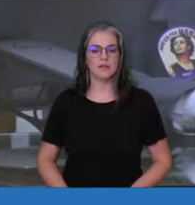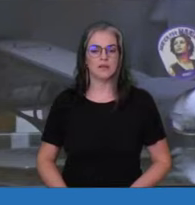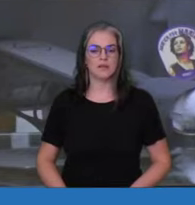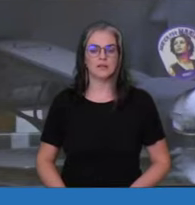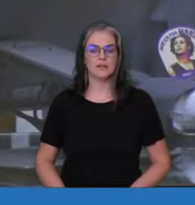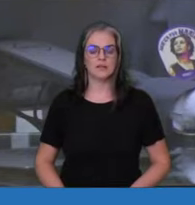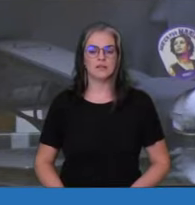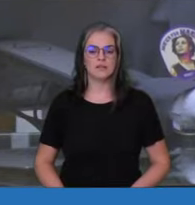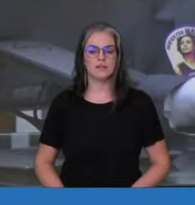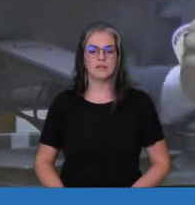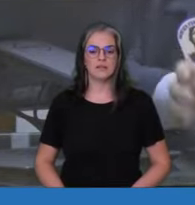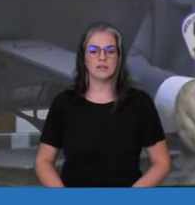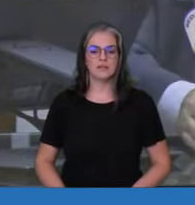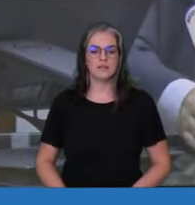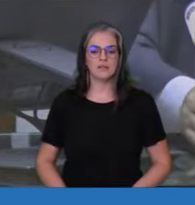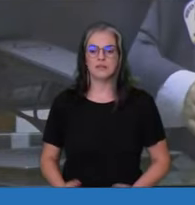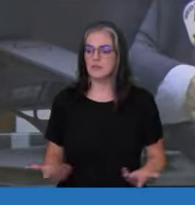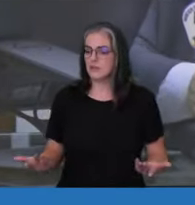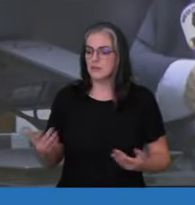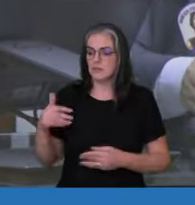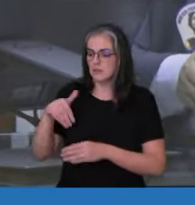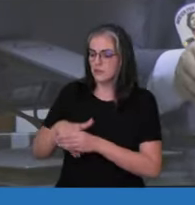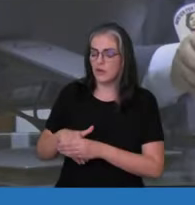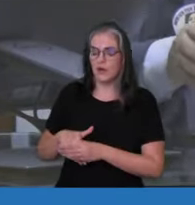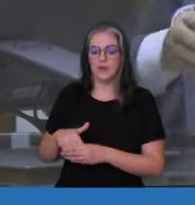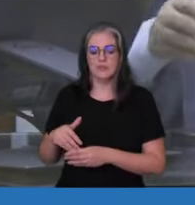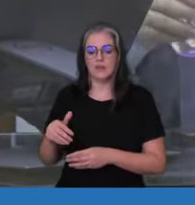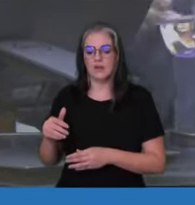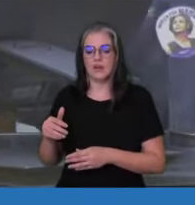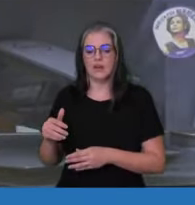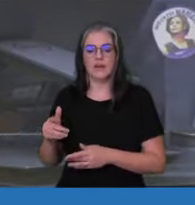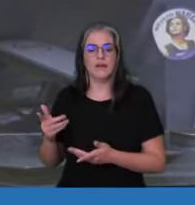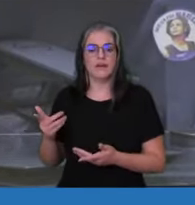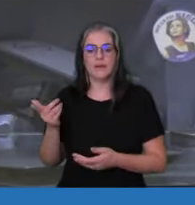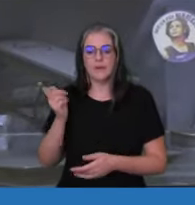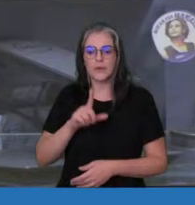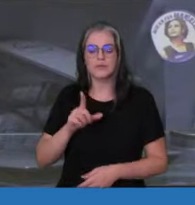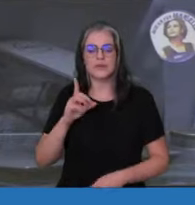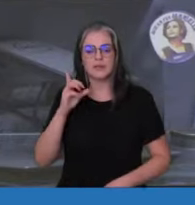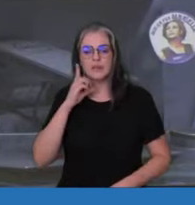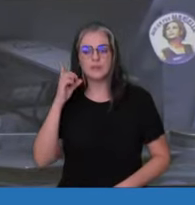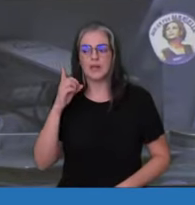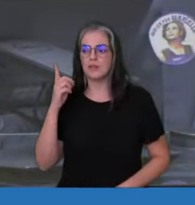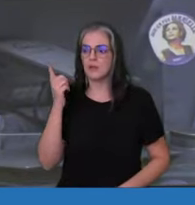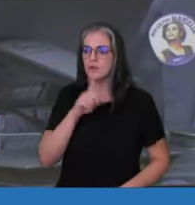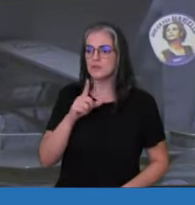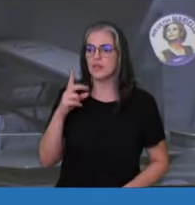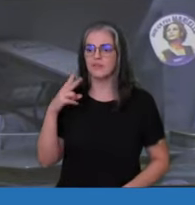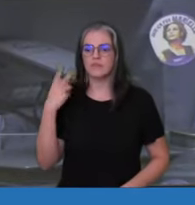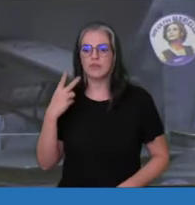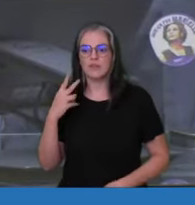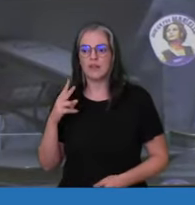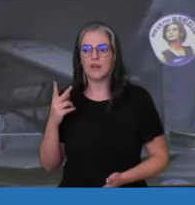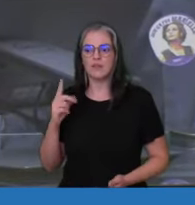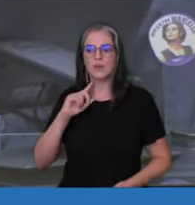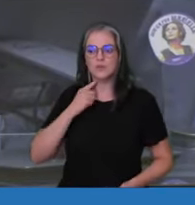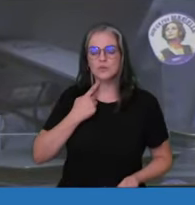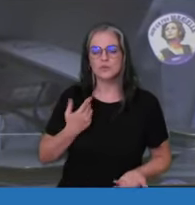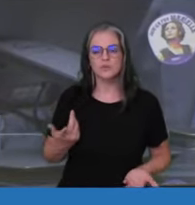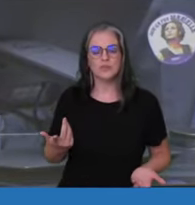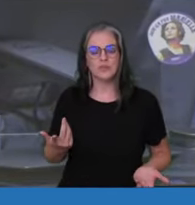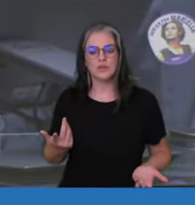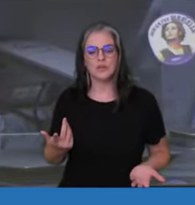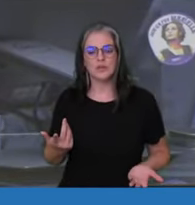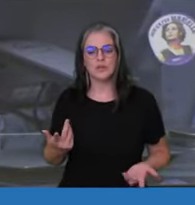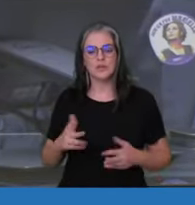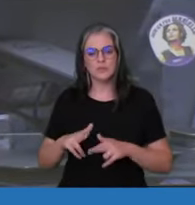que elege presidentes, que elege vereadores e que executou Marielle Franco e Anderson.